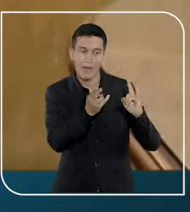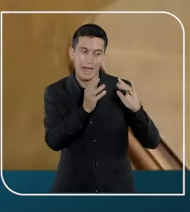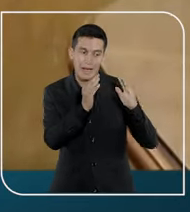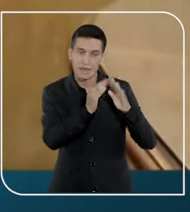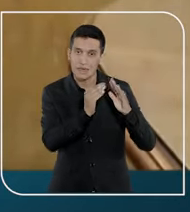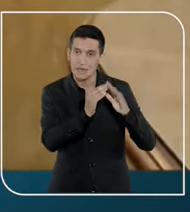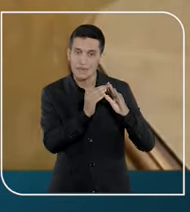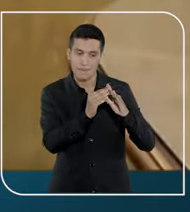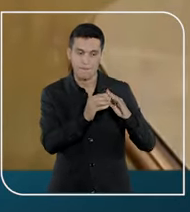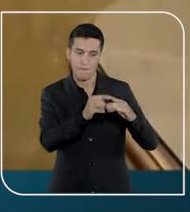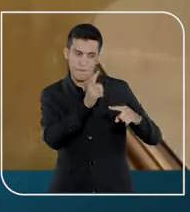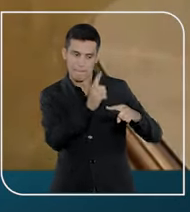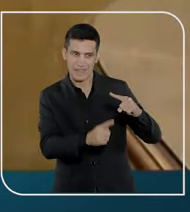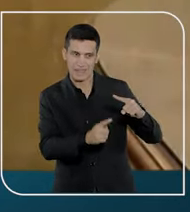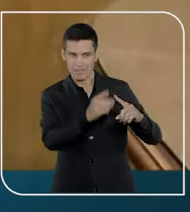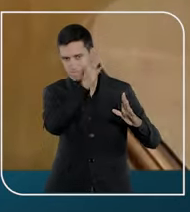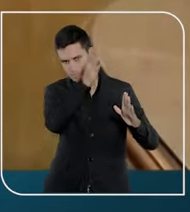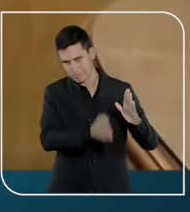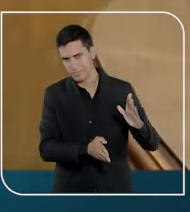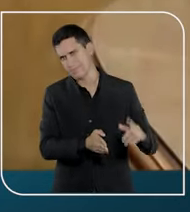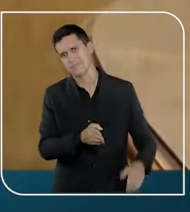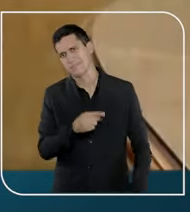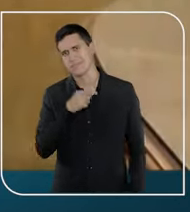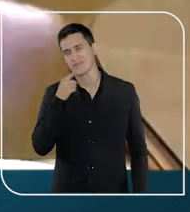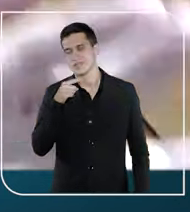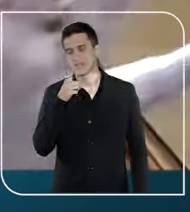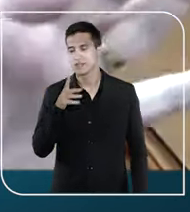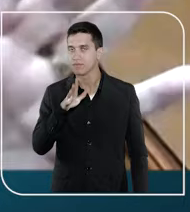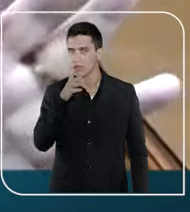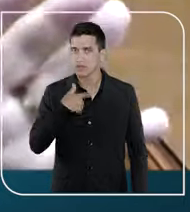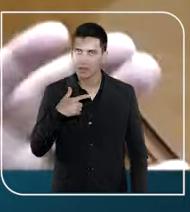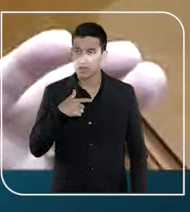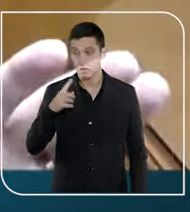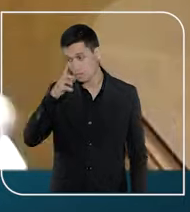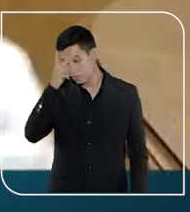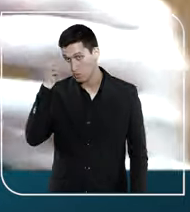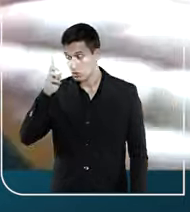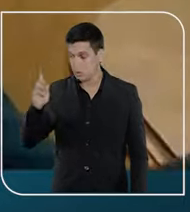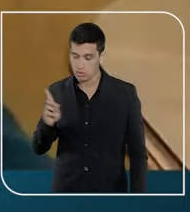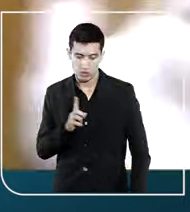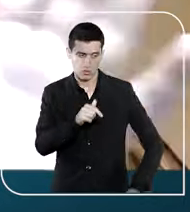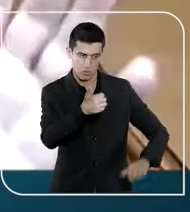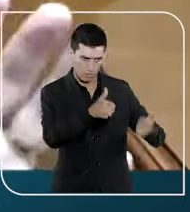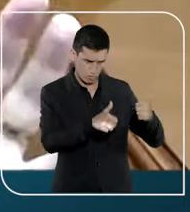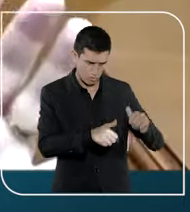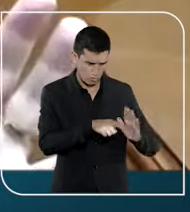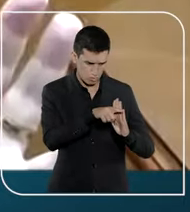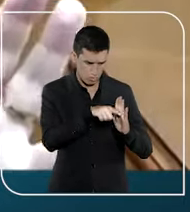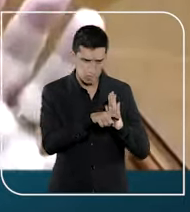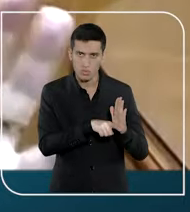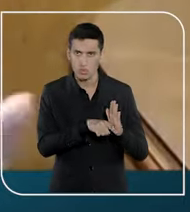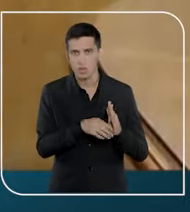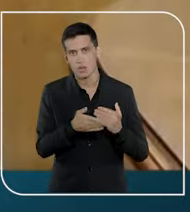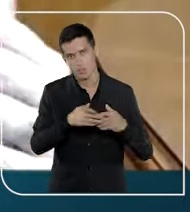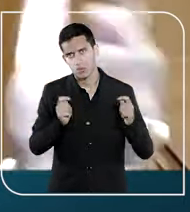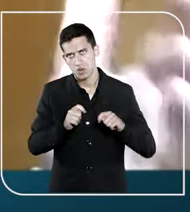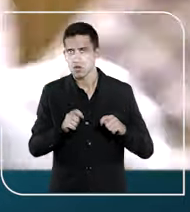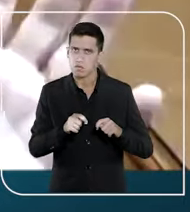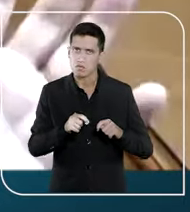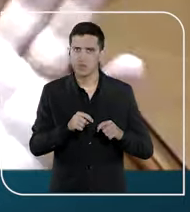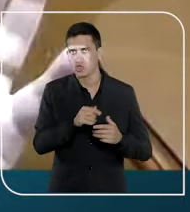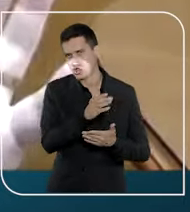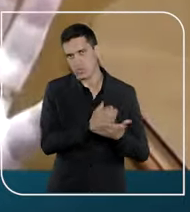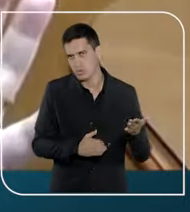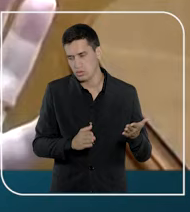quando der para dividir, quem for fazer a avaliação vai dizer, aqui dá para dividir, uma fazenda, por exemplo. Uma fazenda